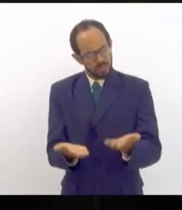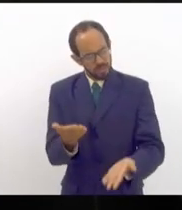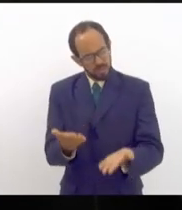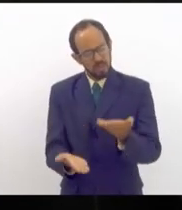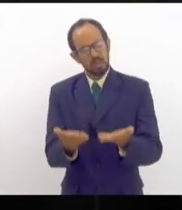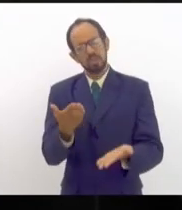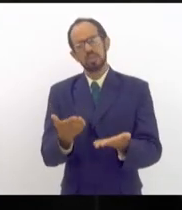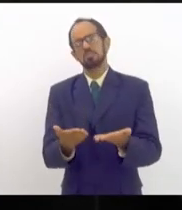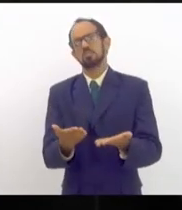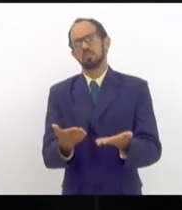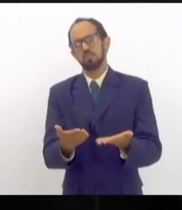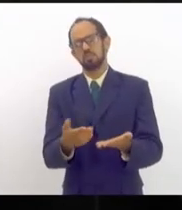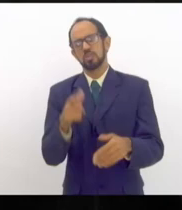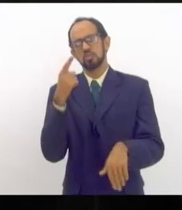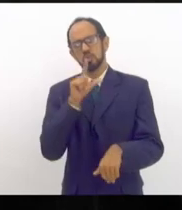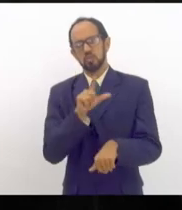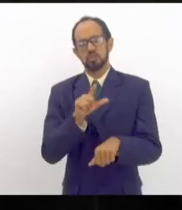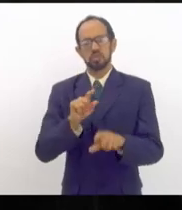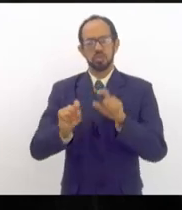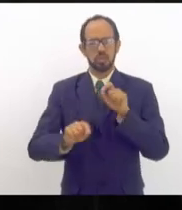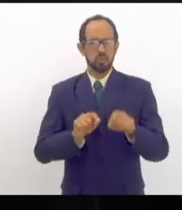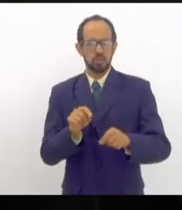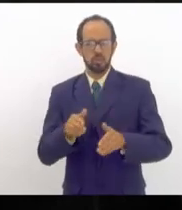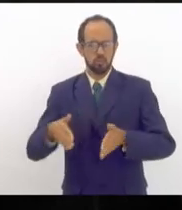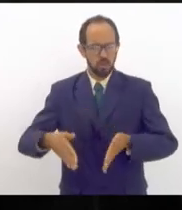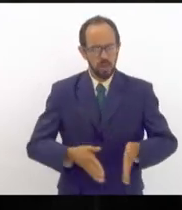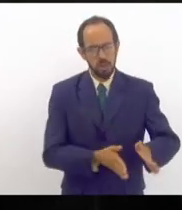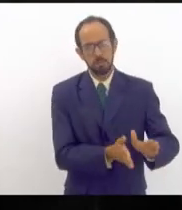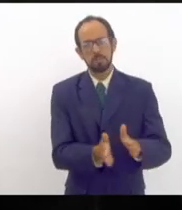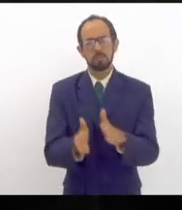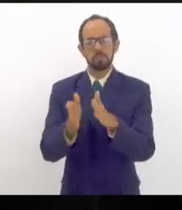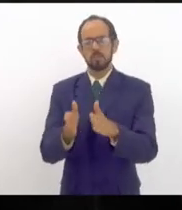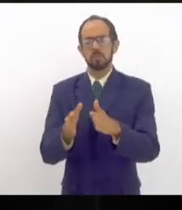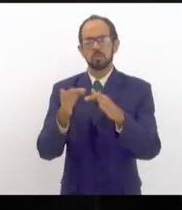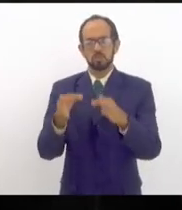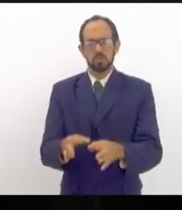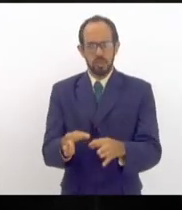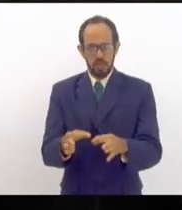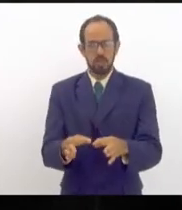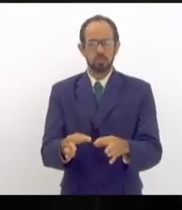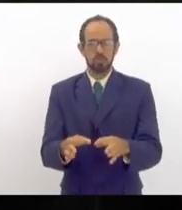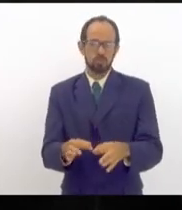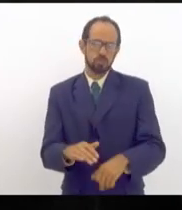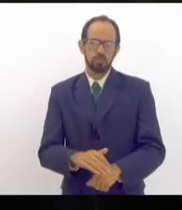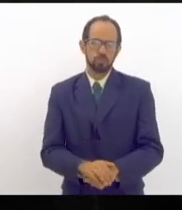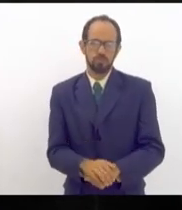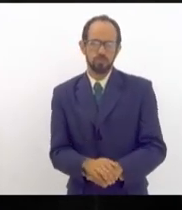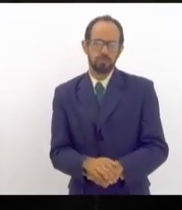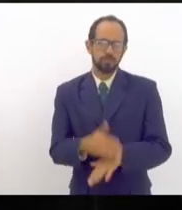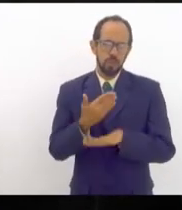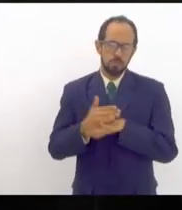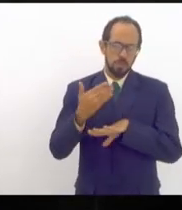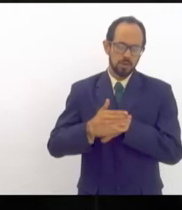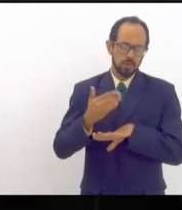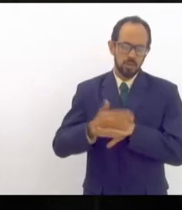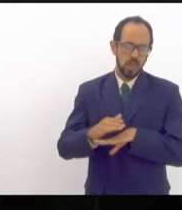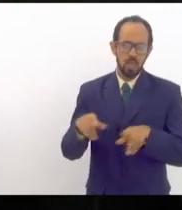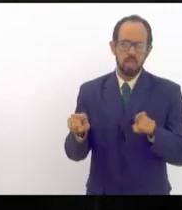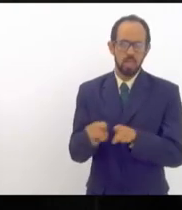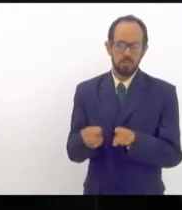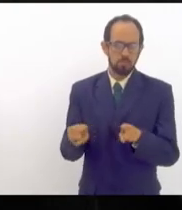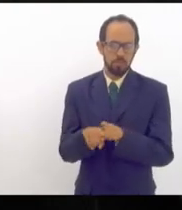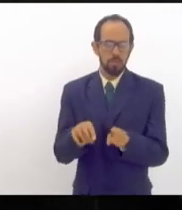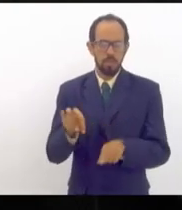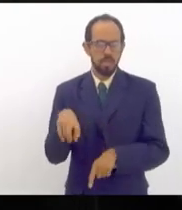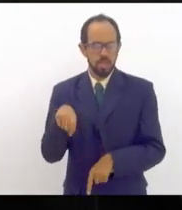para a gente chegar ao caminho ideal e praticarmos taxa de